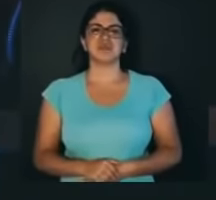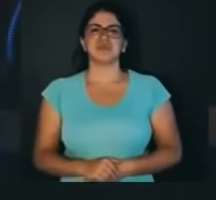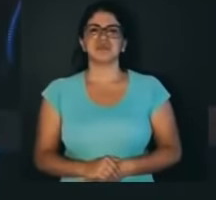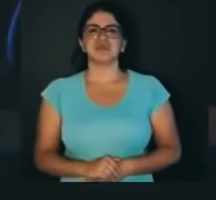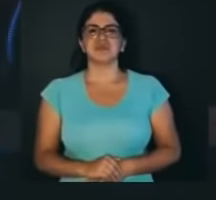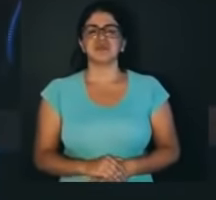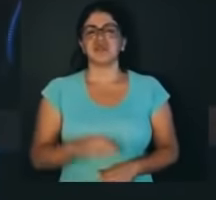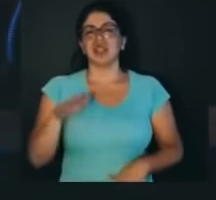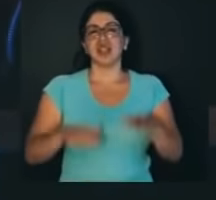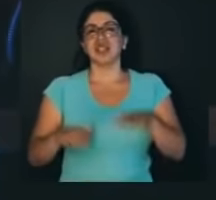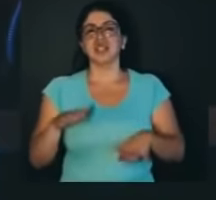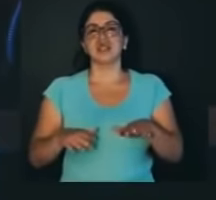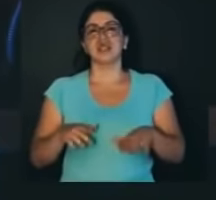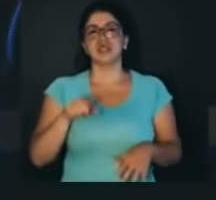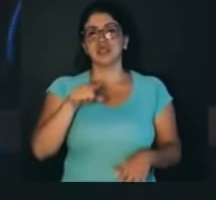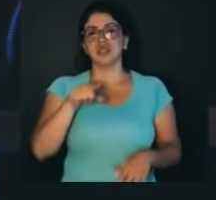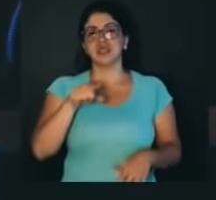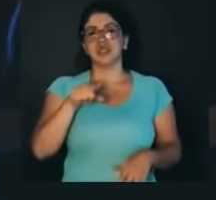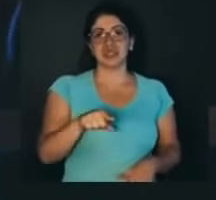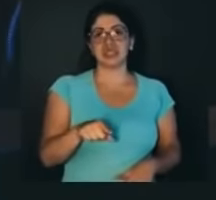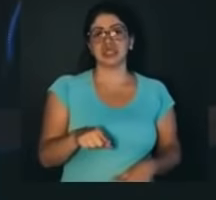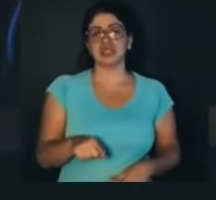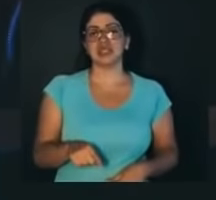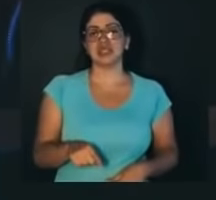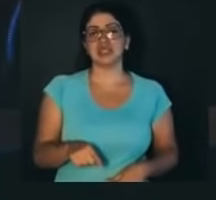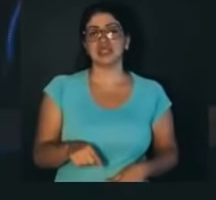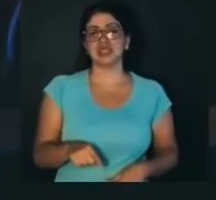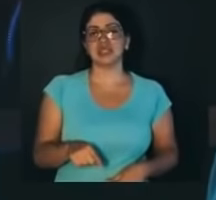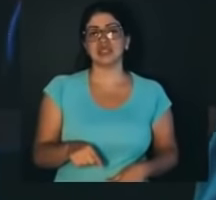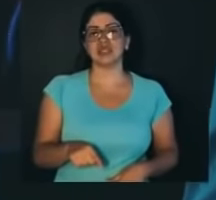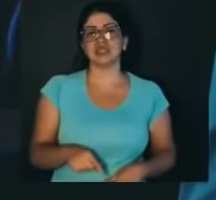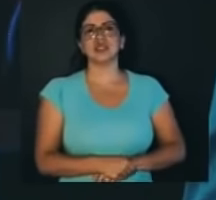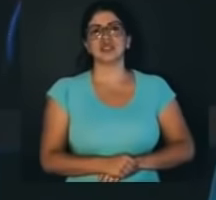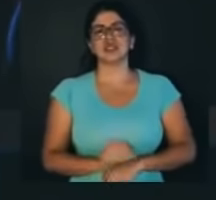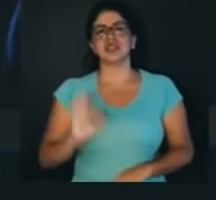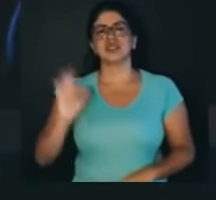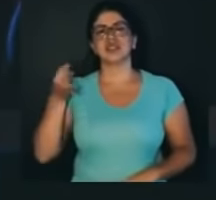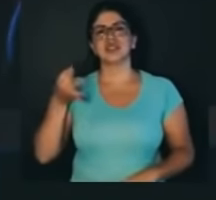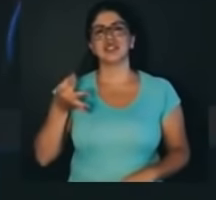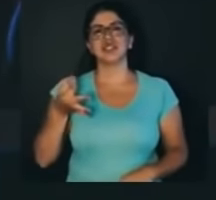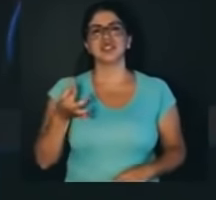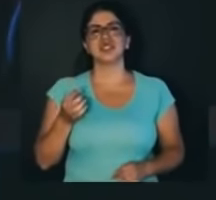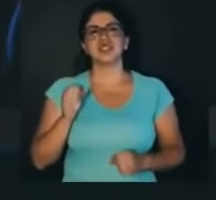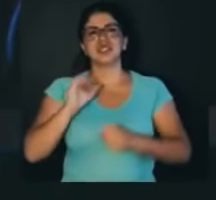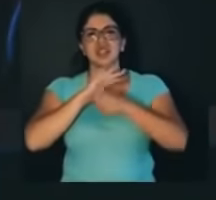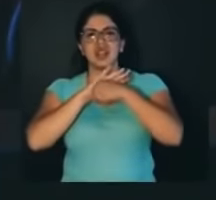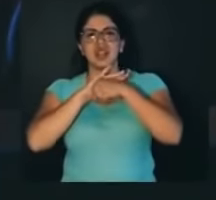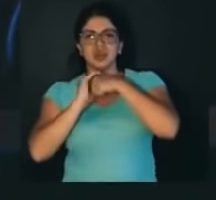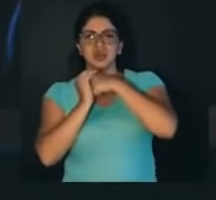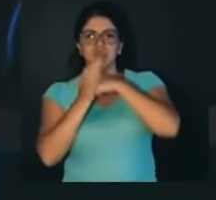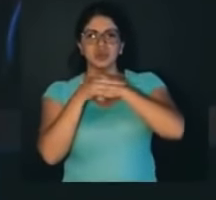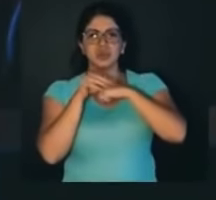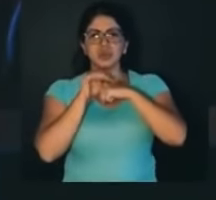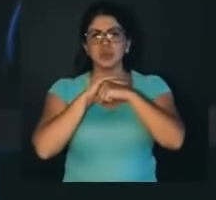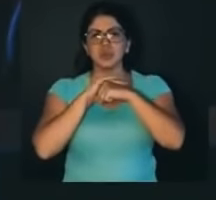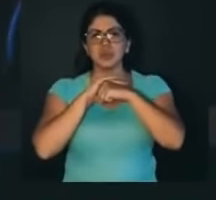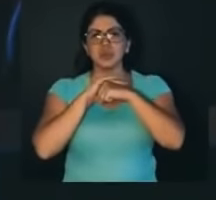condição. Talvez você já tenha sido abusada e já esteja colhendo frutos desse